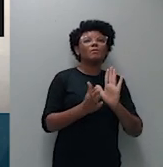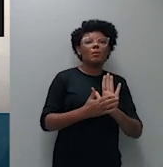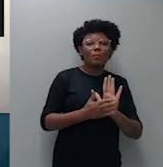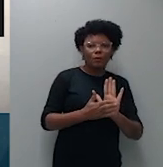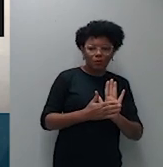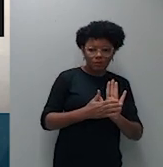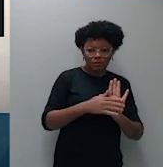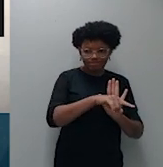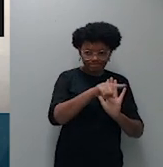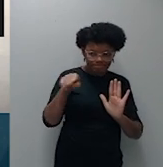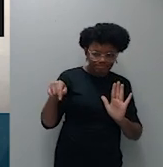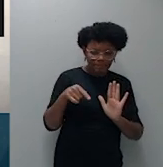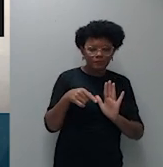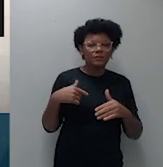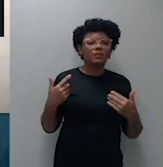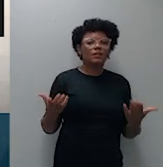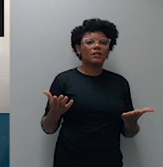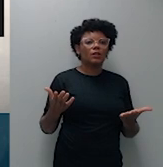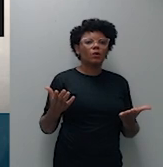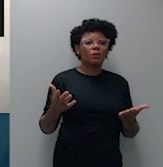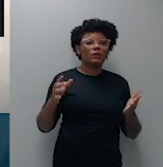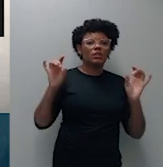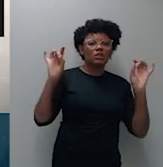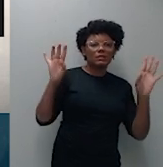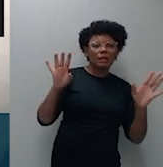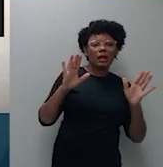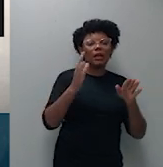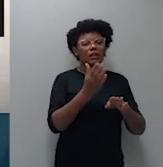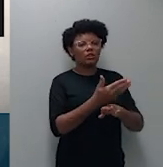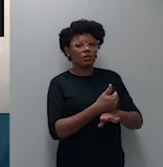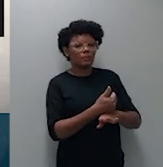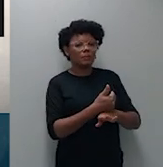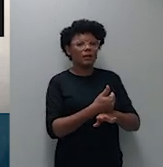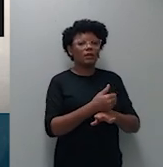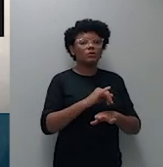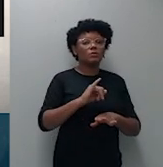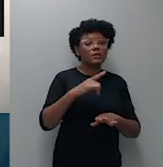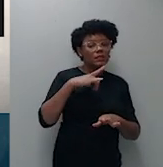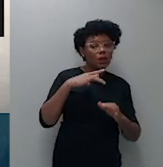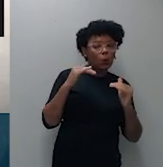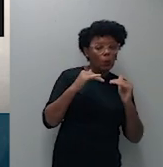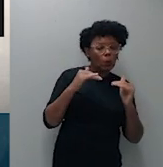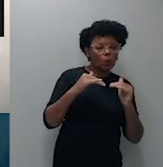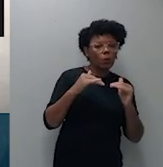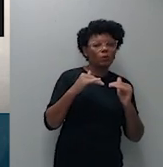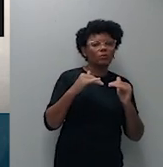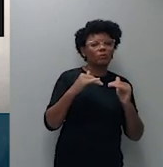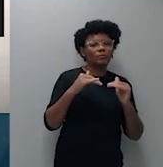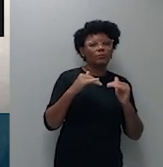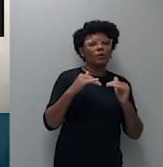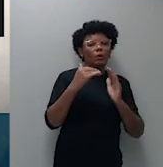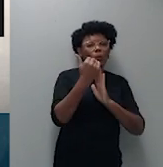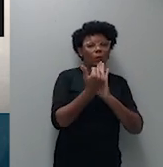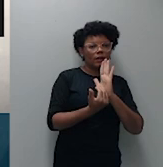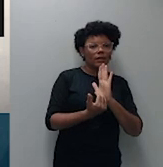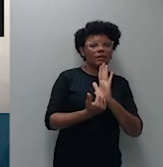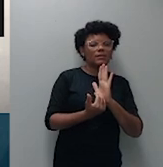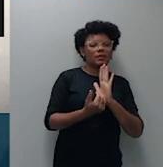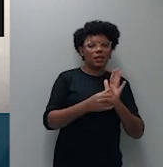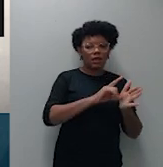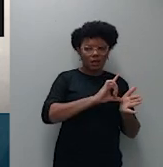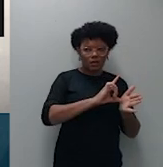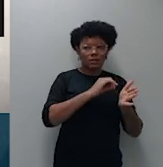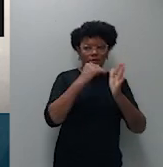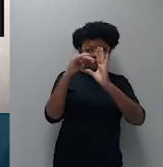propostas dos eminentes ministros quantos destaques adiamentos e se estão de acordo com a listagem